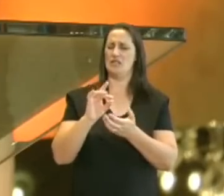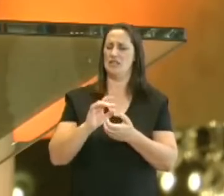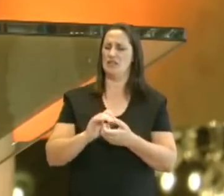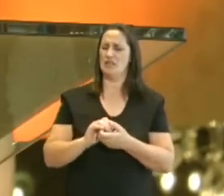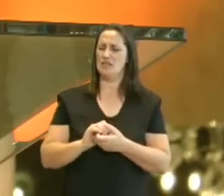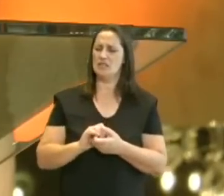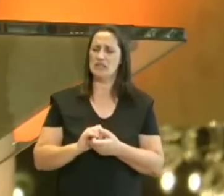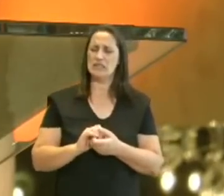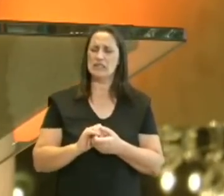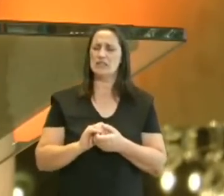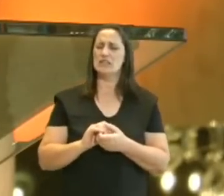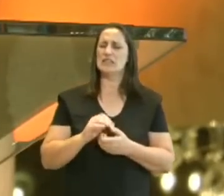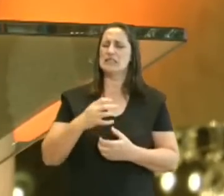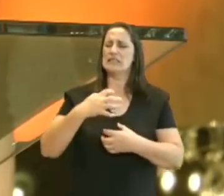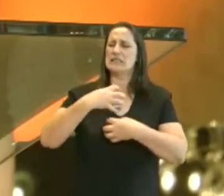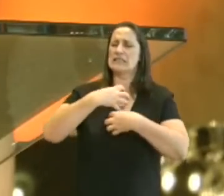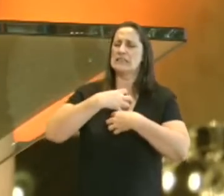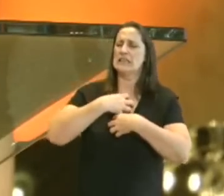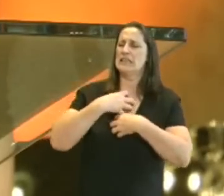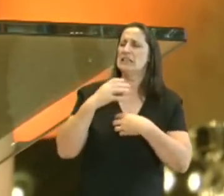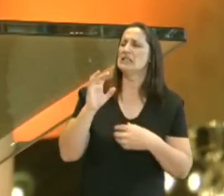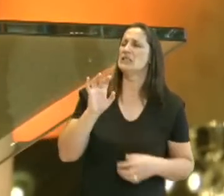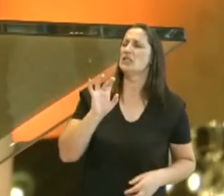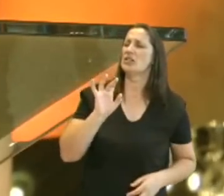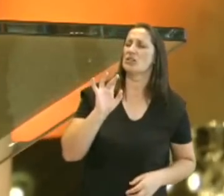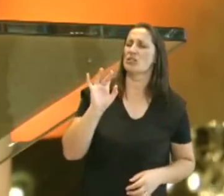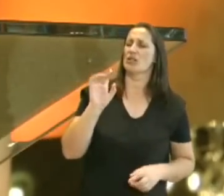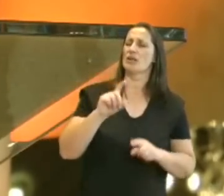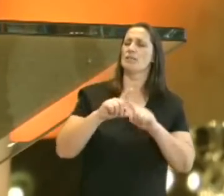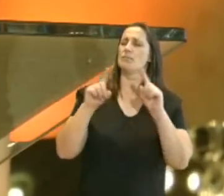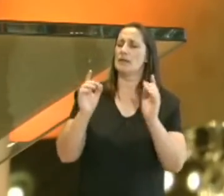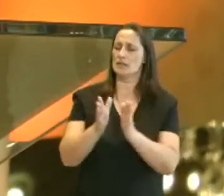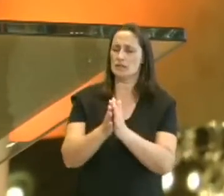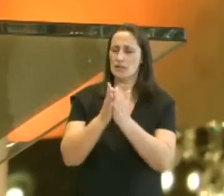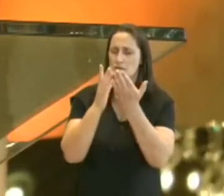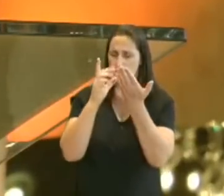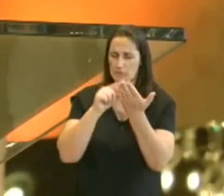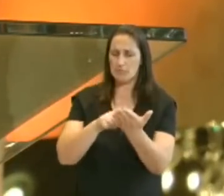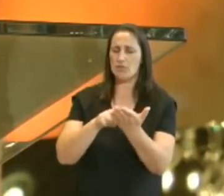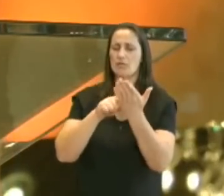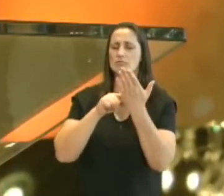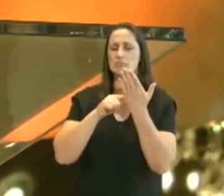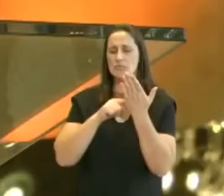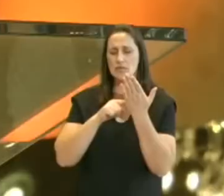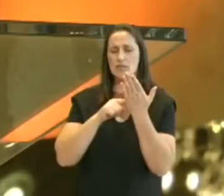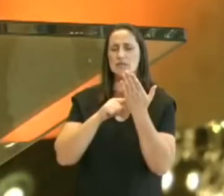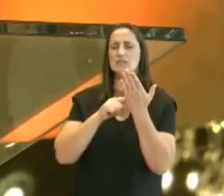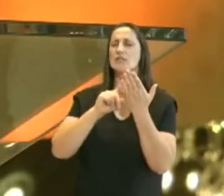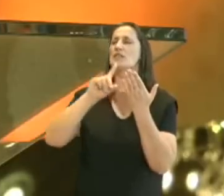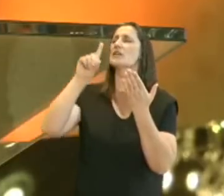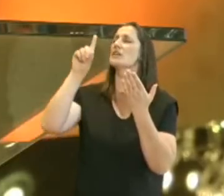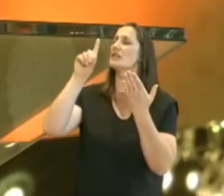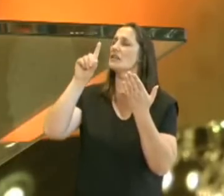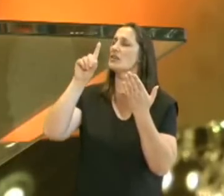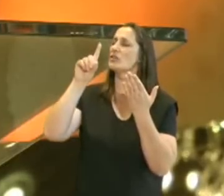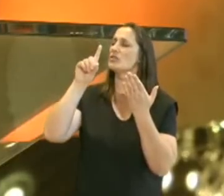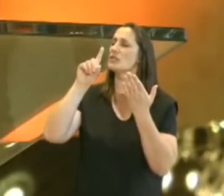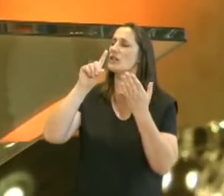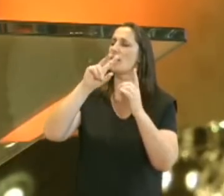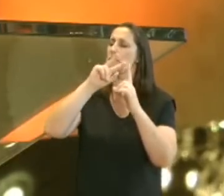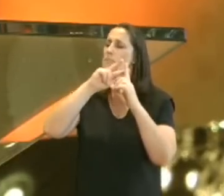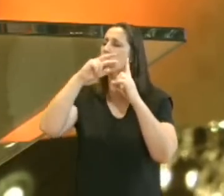vê, sente, toca. Mas a Tua palavra nos diz que o Senhor tem uma perspectiva